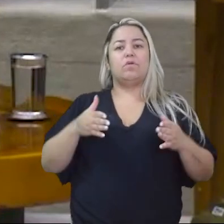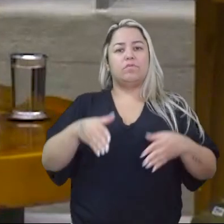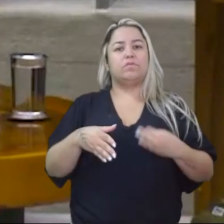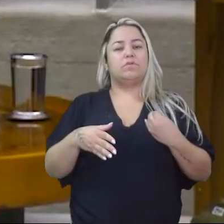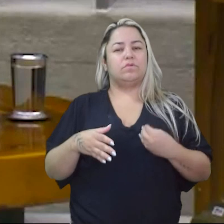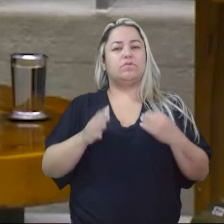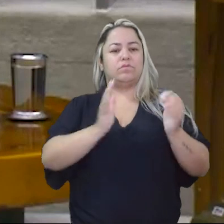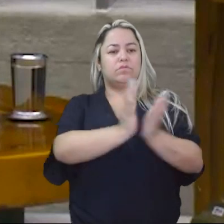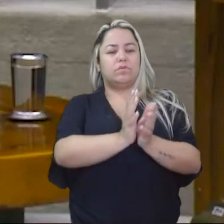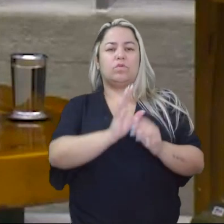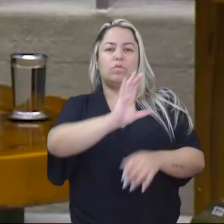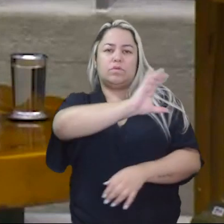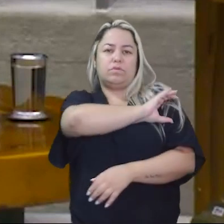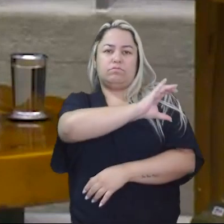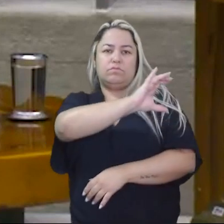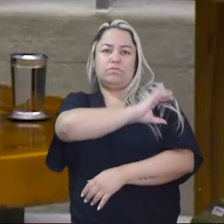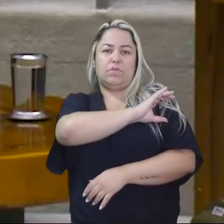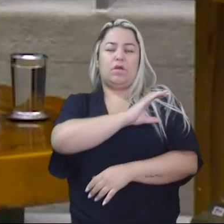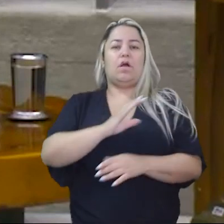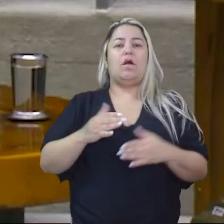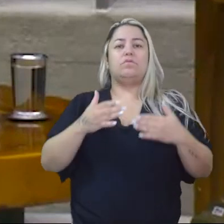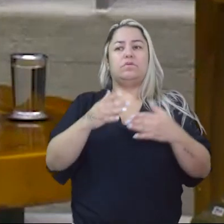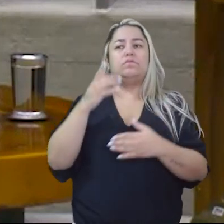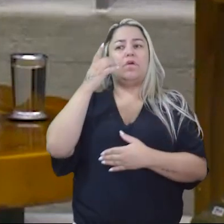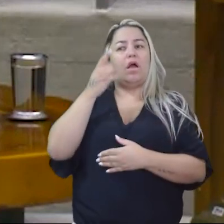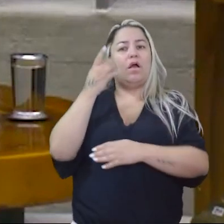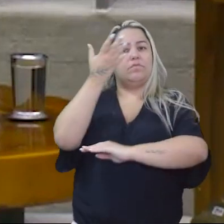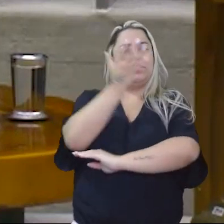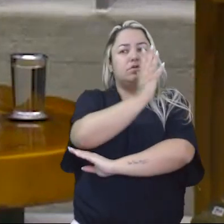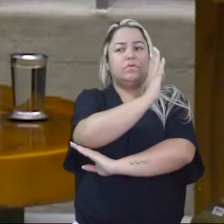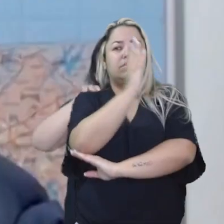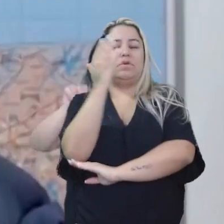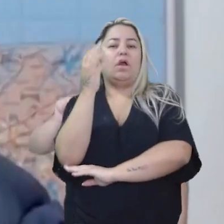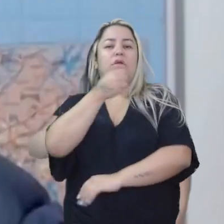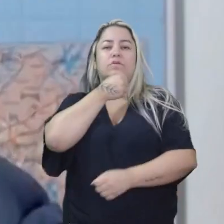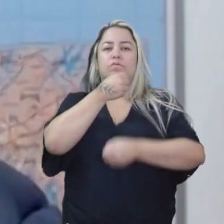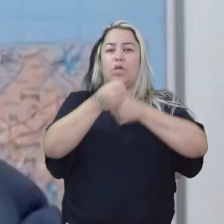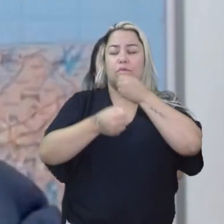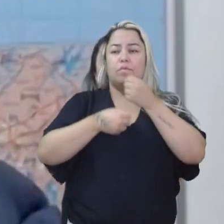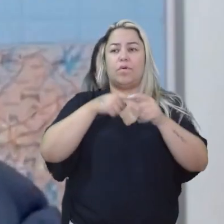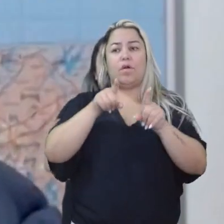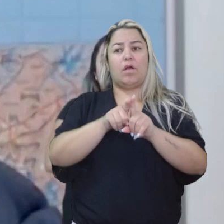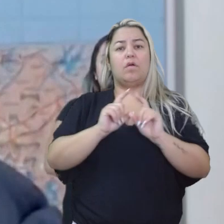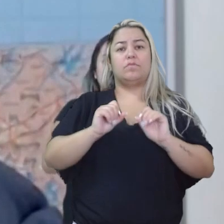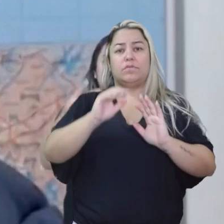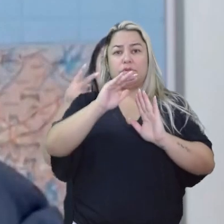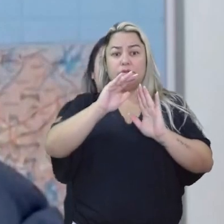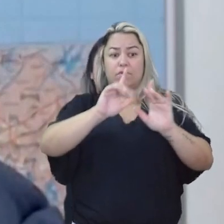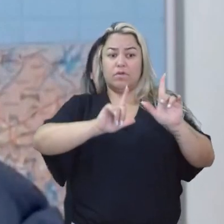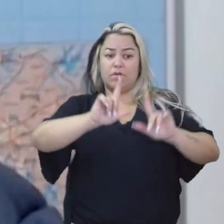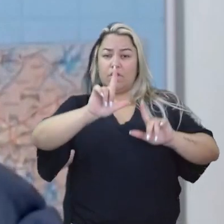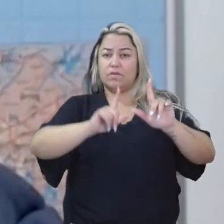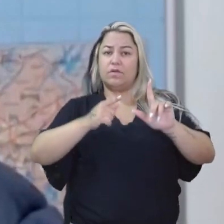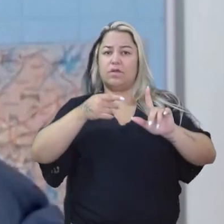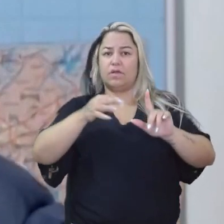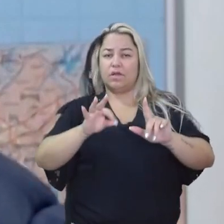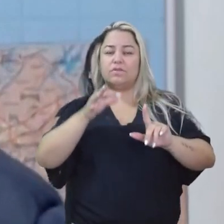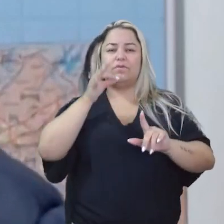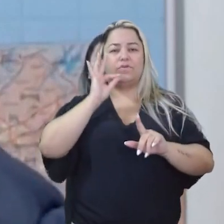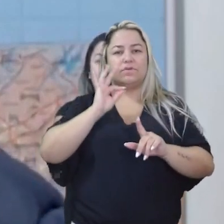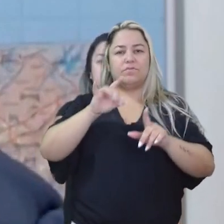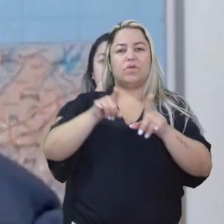Comissão de Meio Ambiente e coordenador da Frente Parlamentar Ambientalista, em entrevista ao programa Café PT, destaca